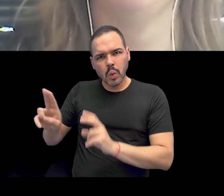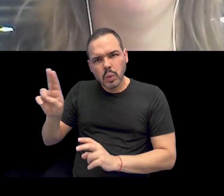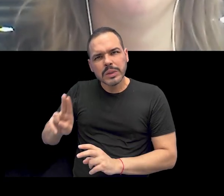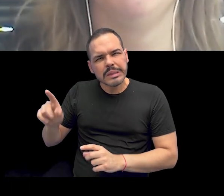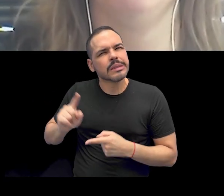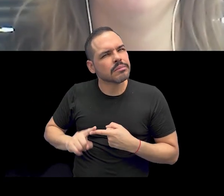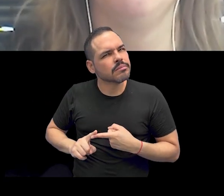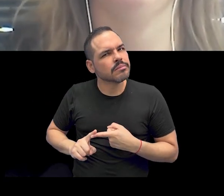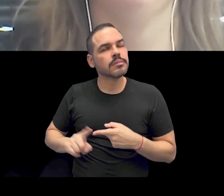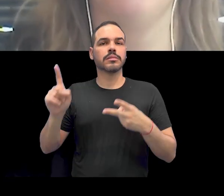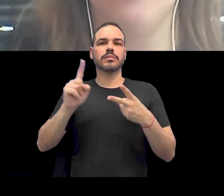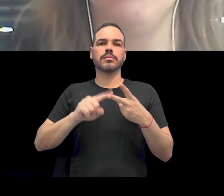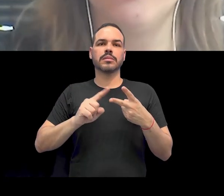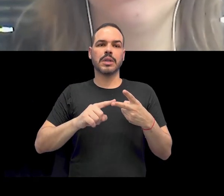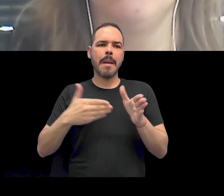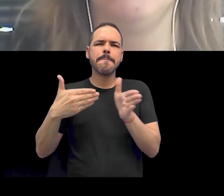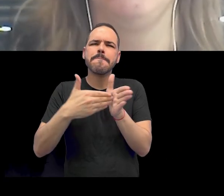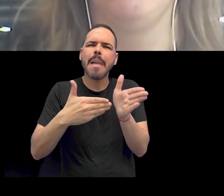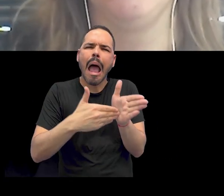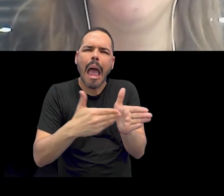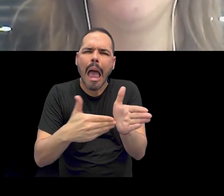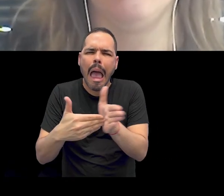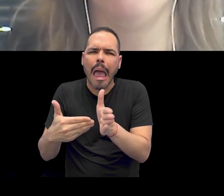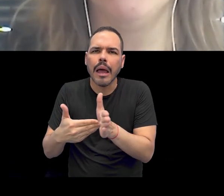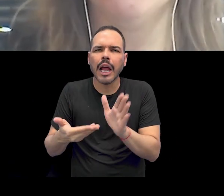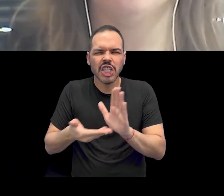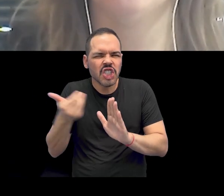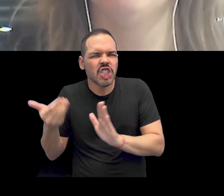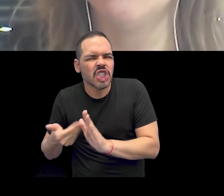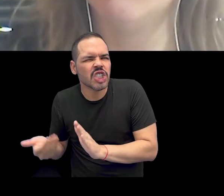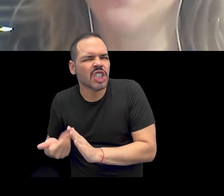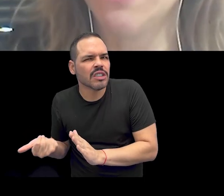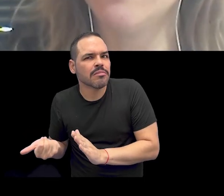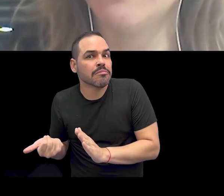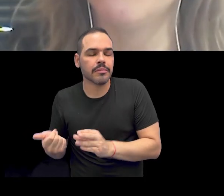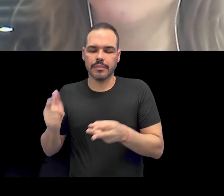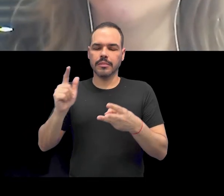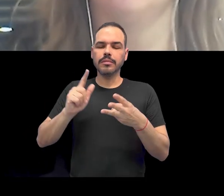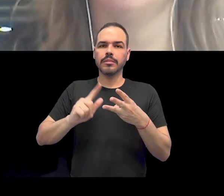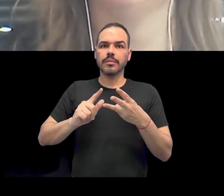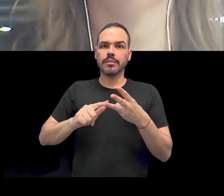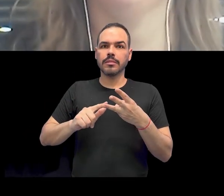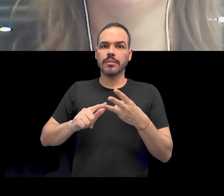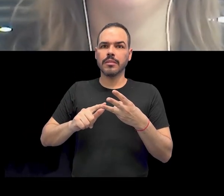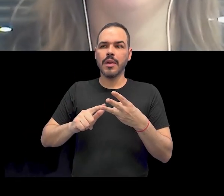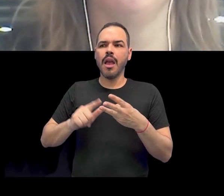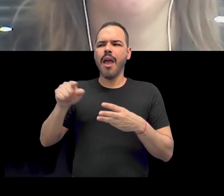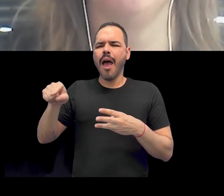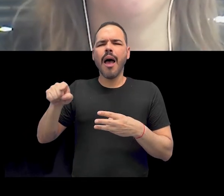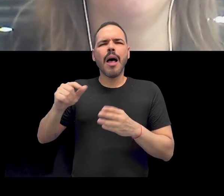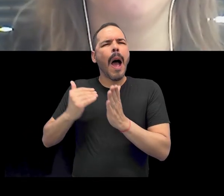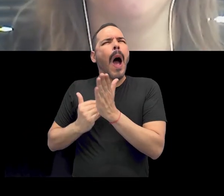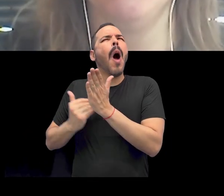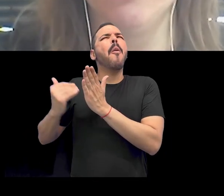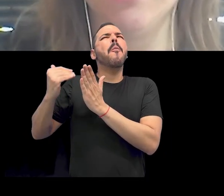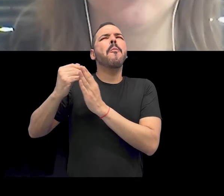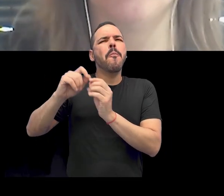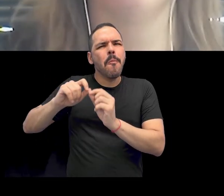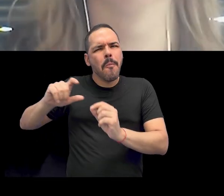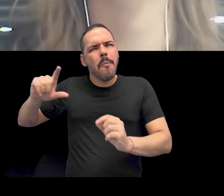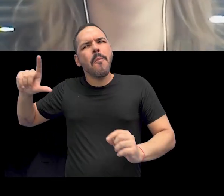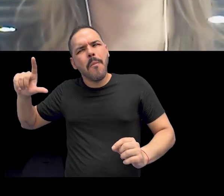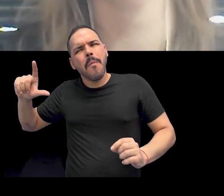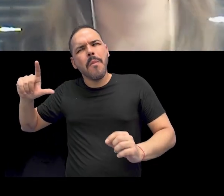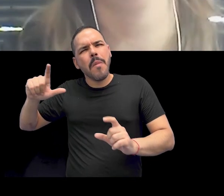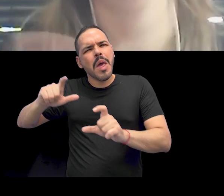à participação em atividades? Ela aumenta a autonomia e independência? Se você respondeu sim a todas as perguntas, sim, a